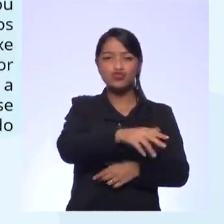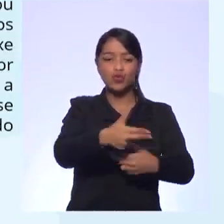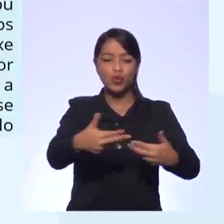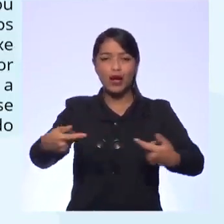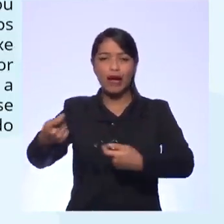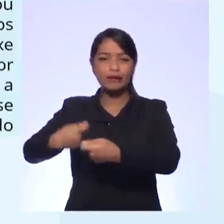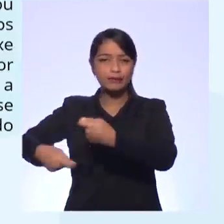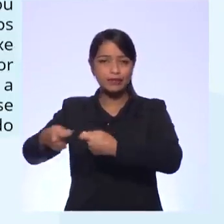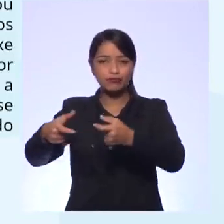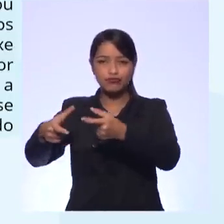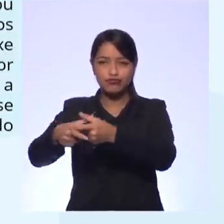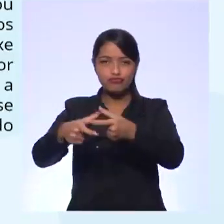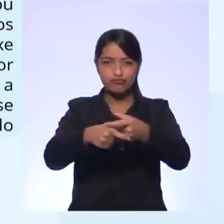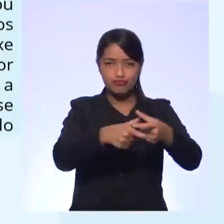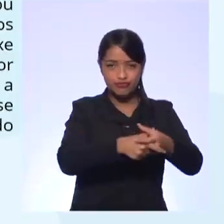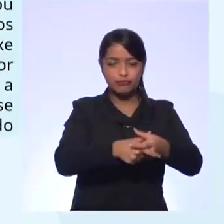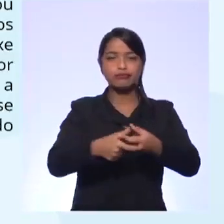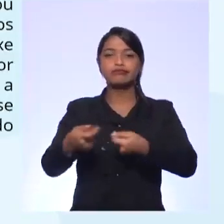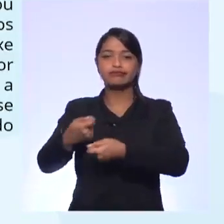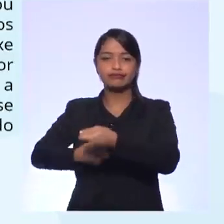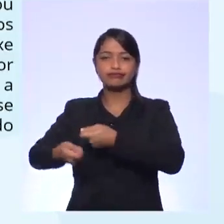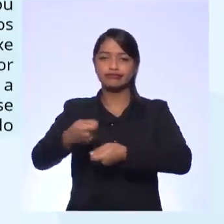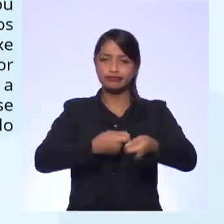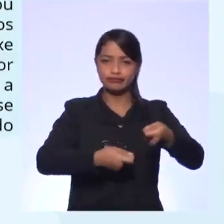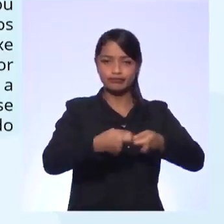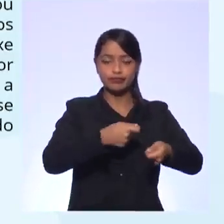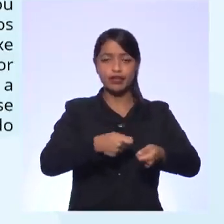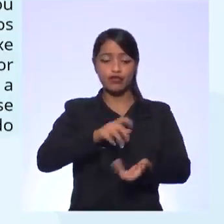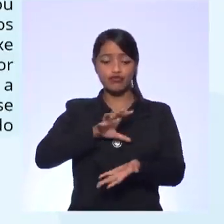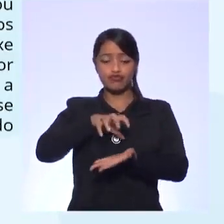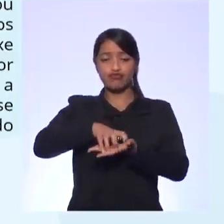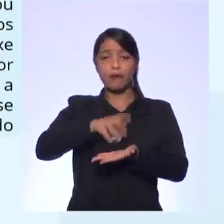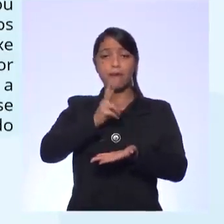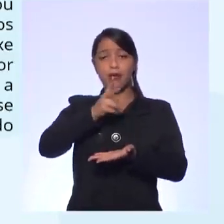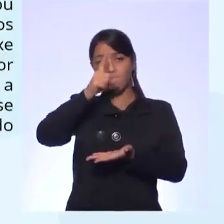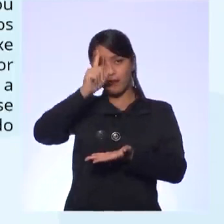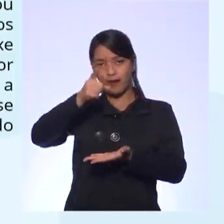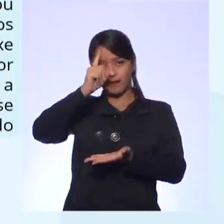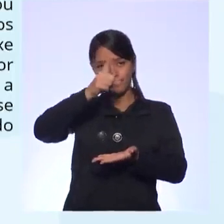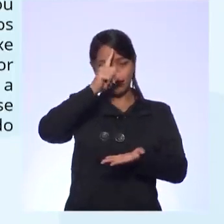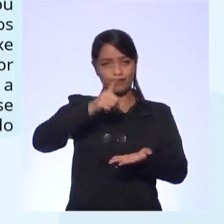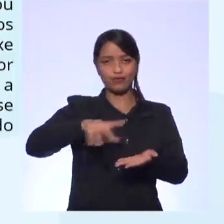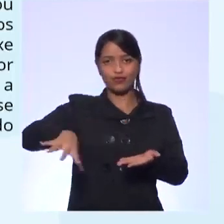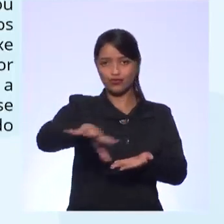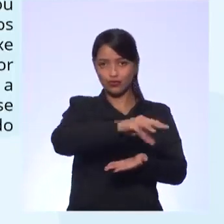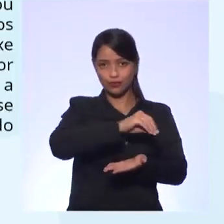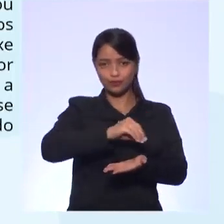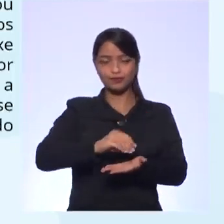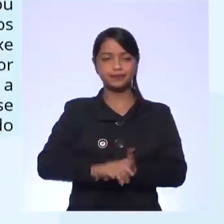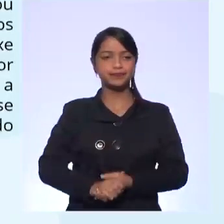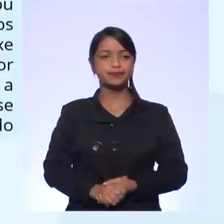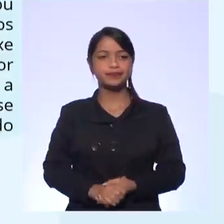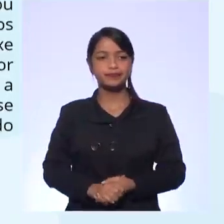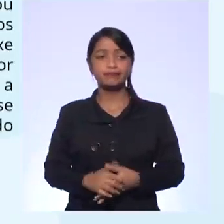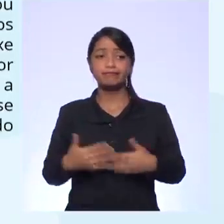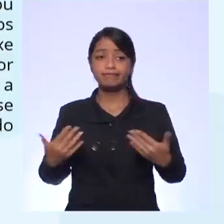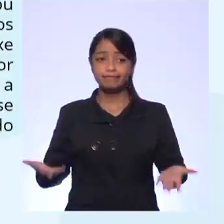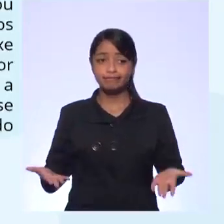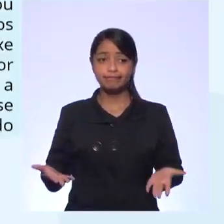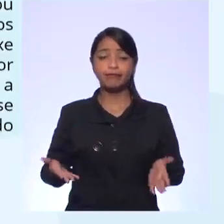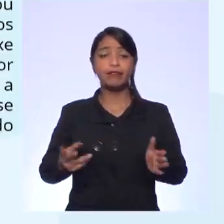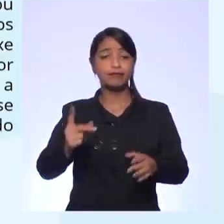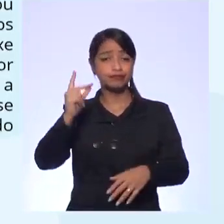administrativas menores que estavam sob o mesmo domínio territorial. Embora já